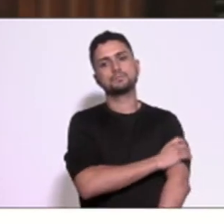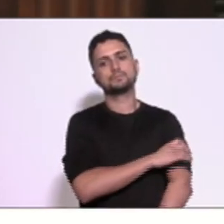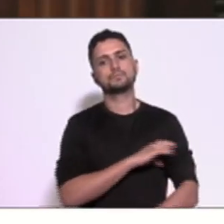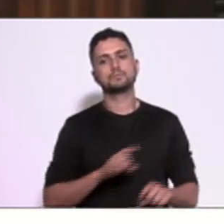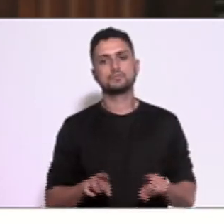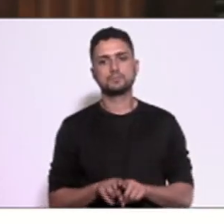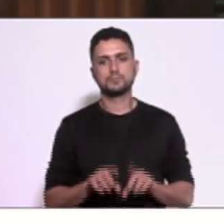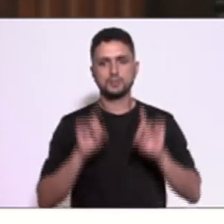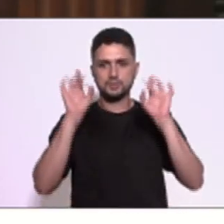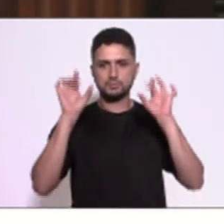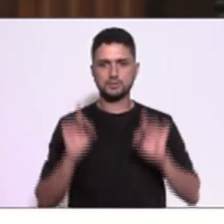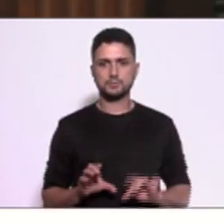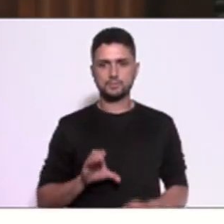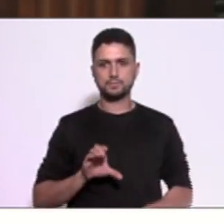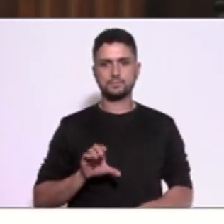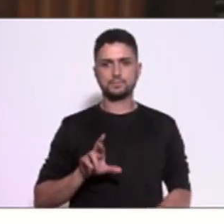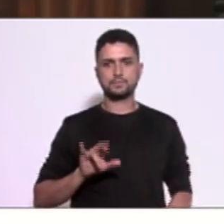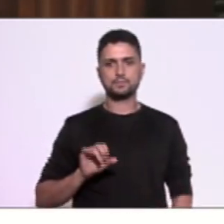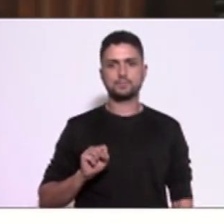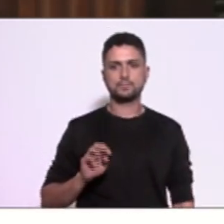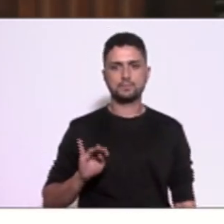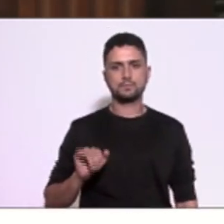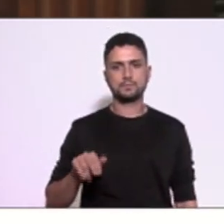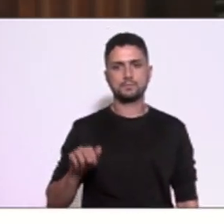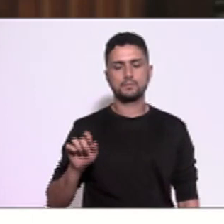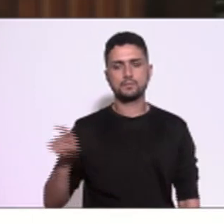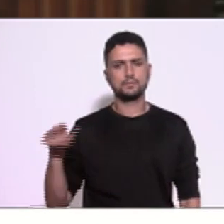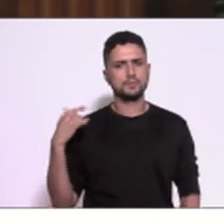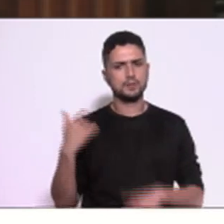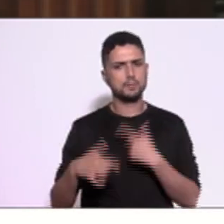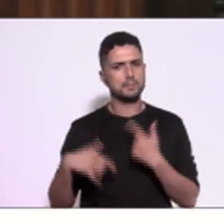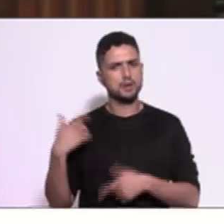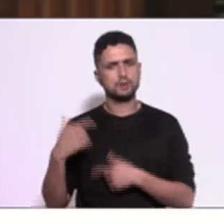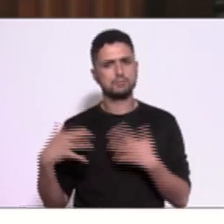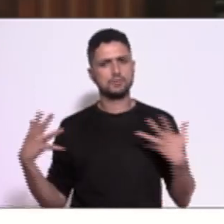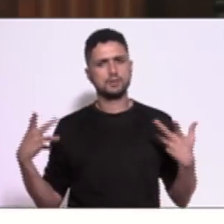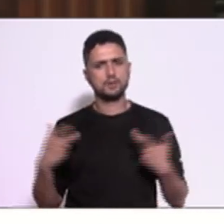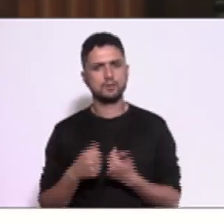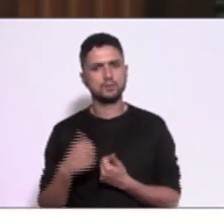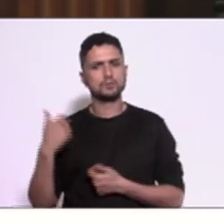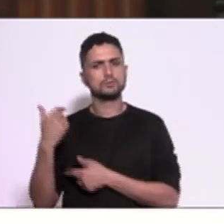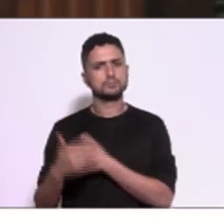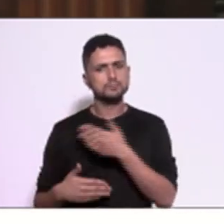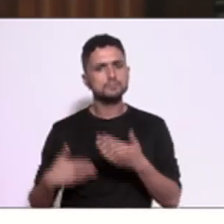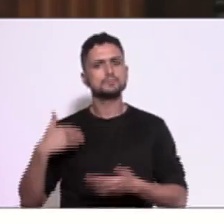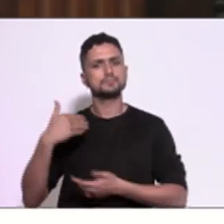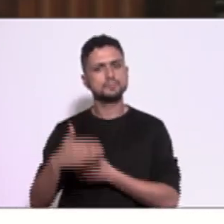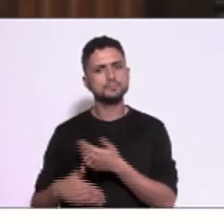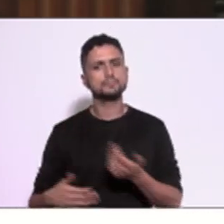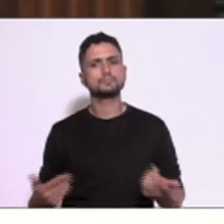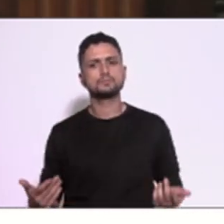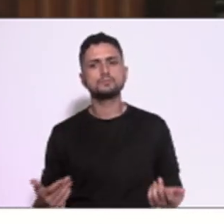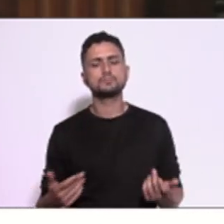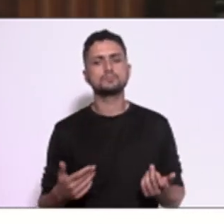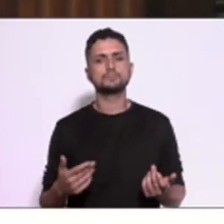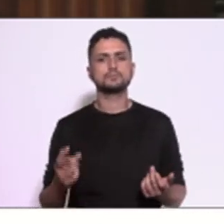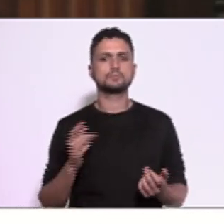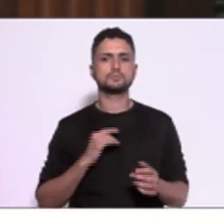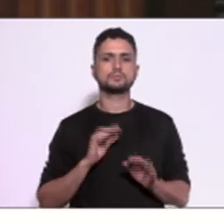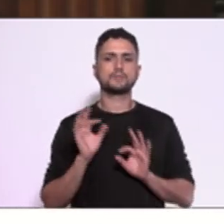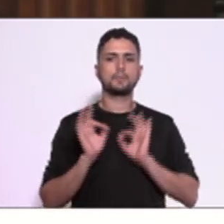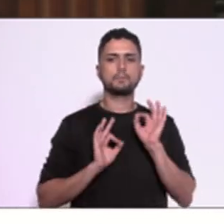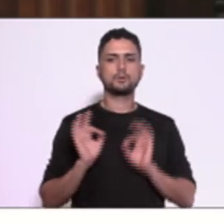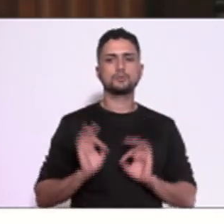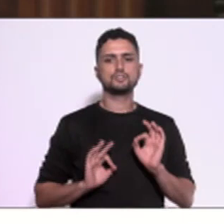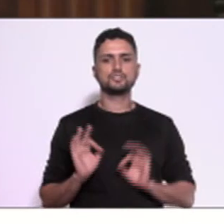em especial a Cristiane, né, pelo trabalho que ela vem desenvolvendo, por um projeto